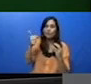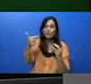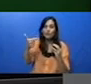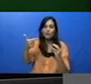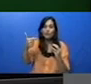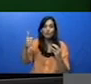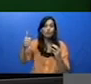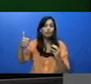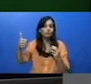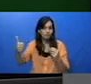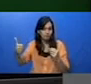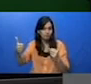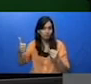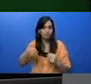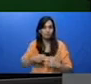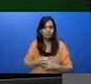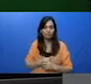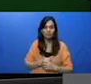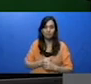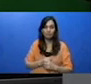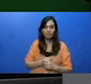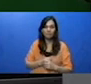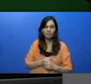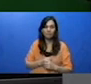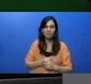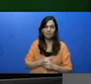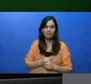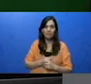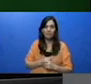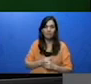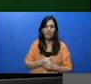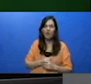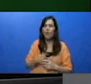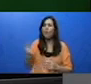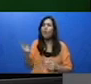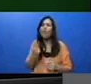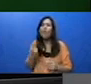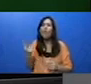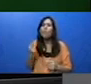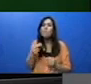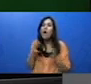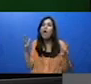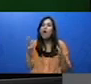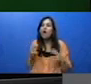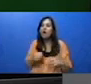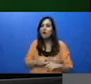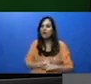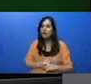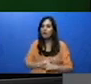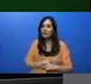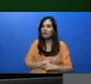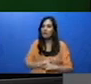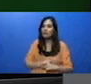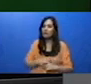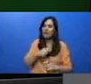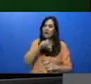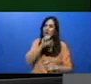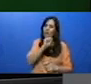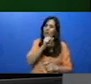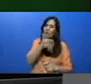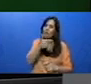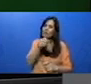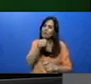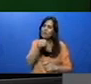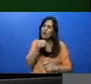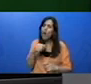na unidade. Olha lá. Certo? E qual desses dois é o maior? 820 ou 821?